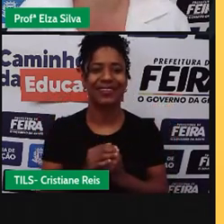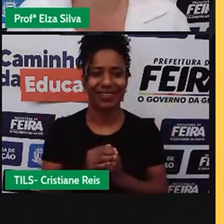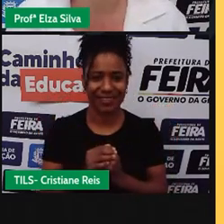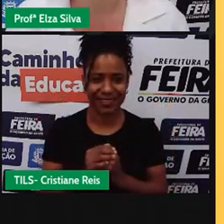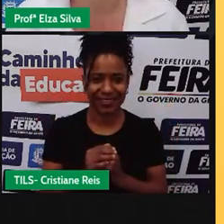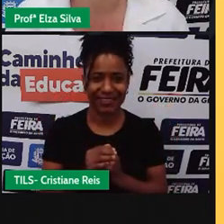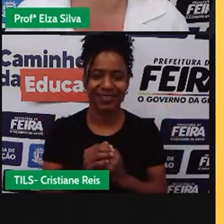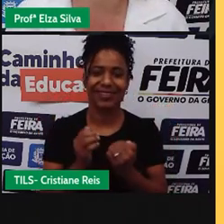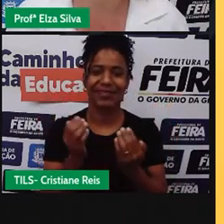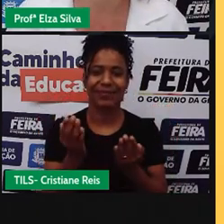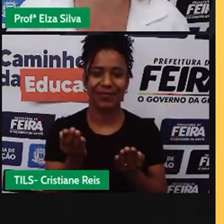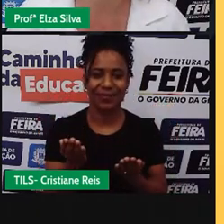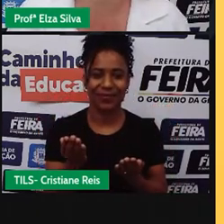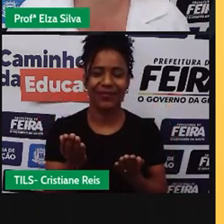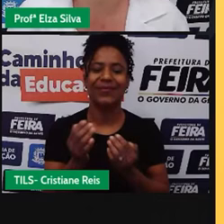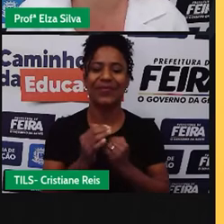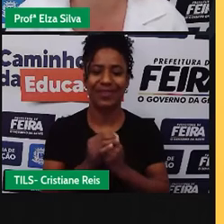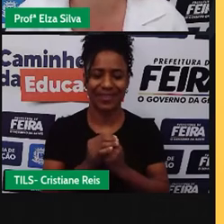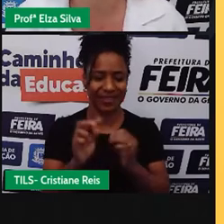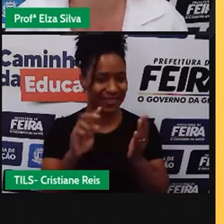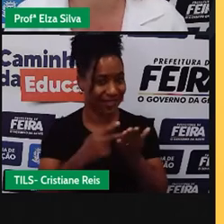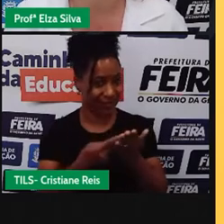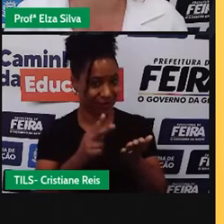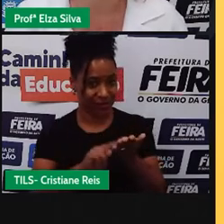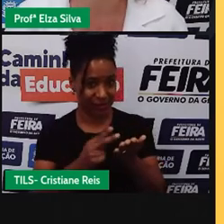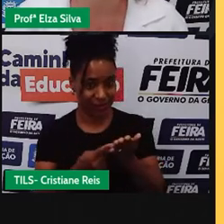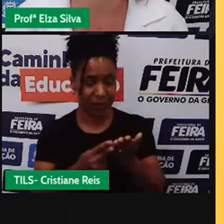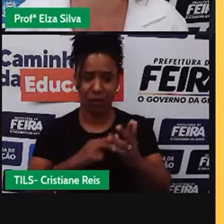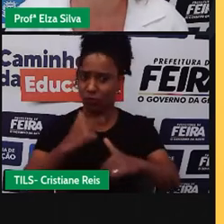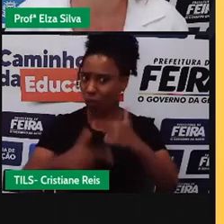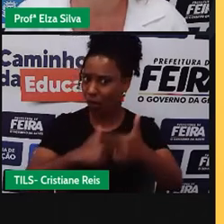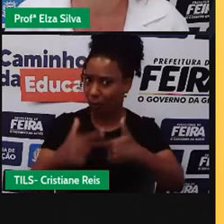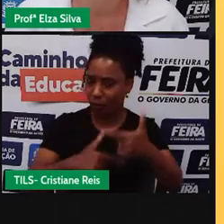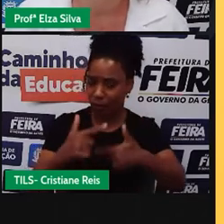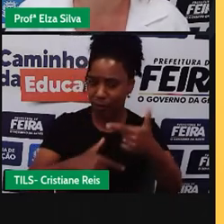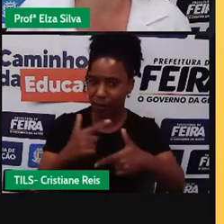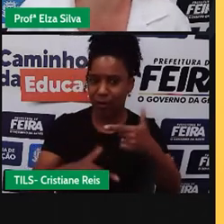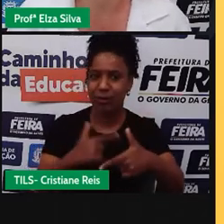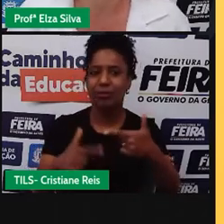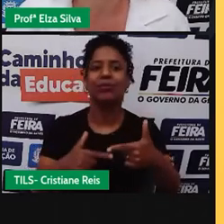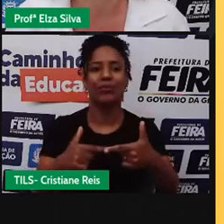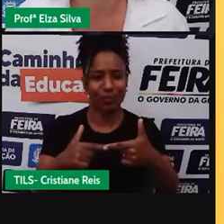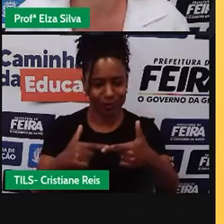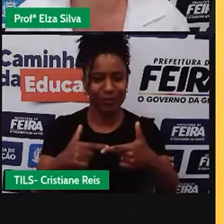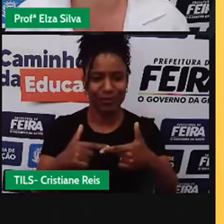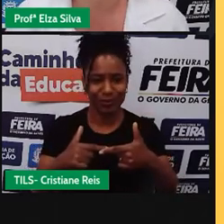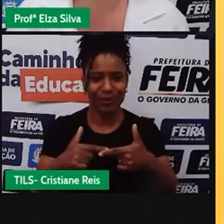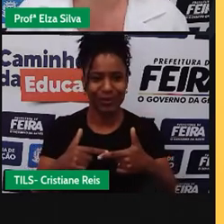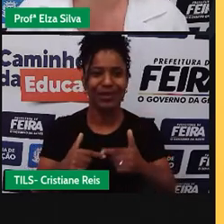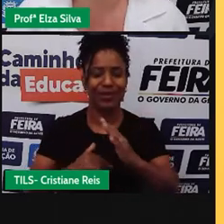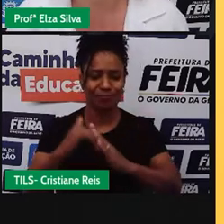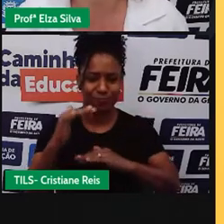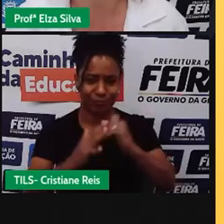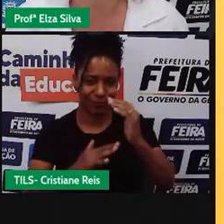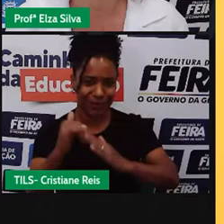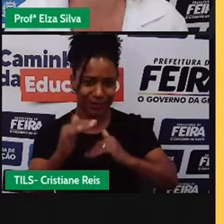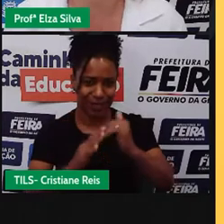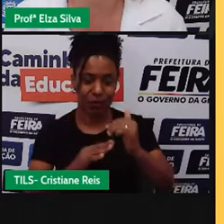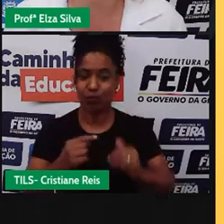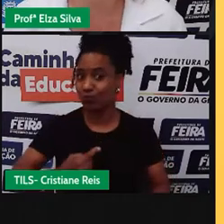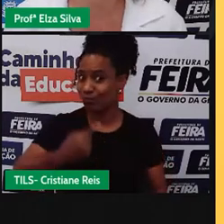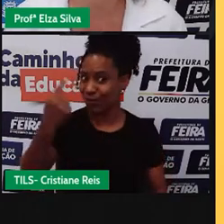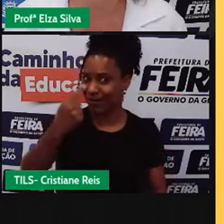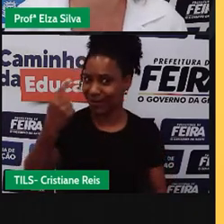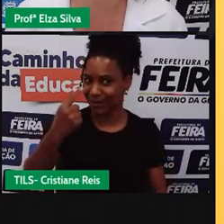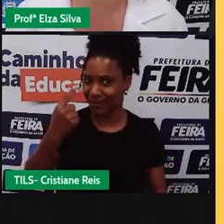and Careers, Empregos e Carreiras, Parte 1. Porque depois teremos uma próxima aula que